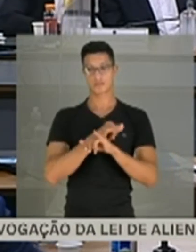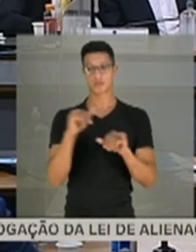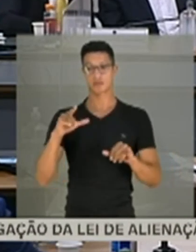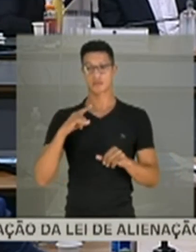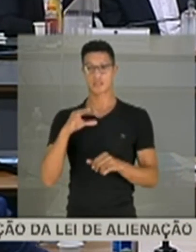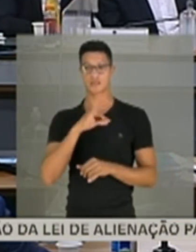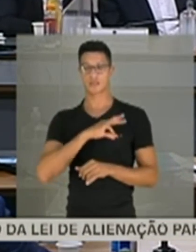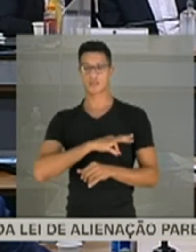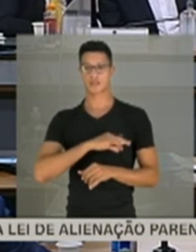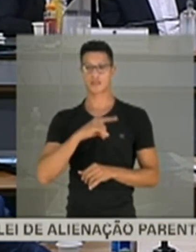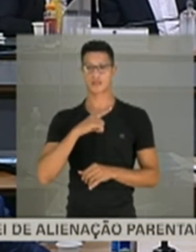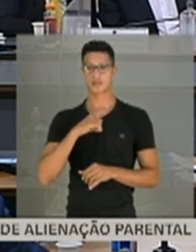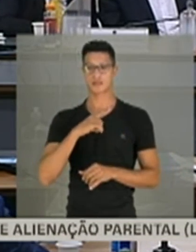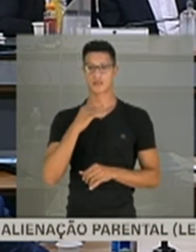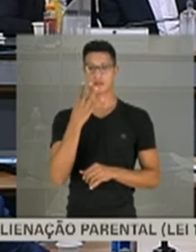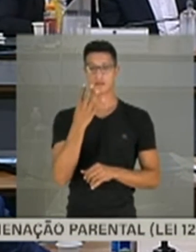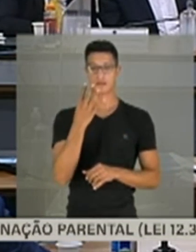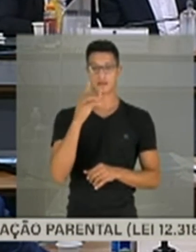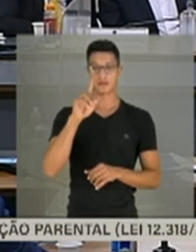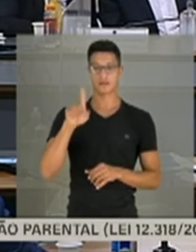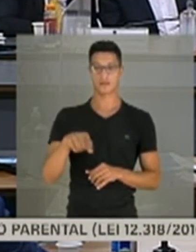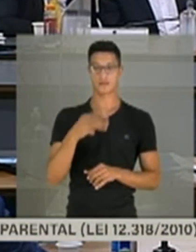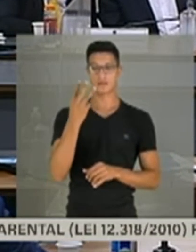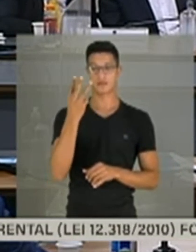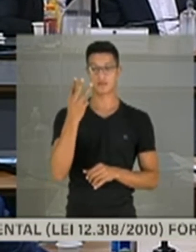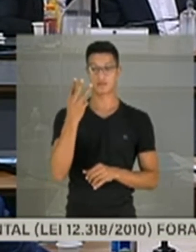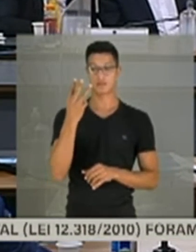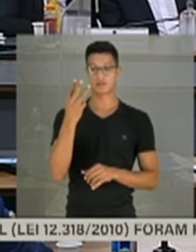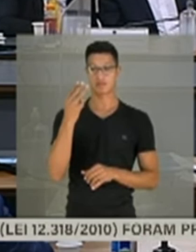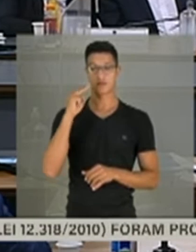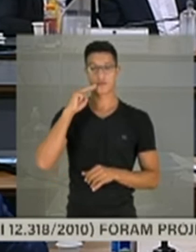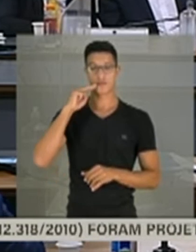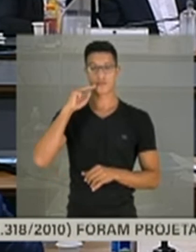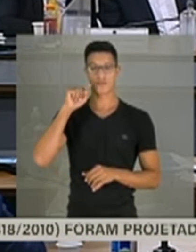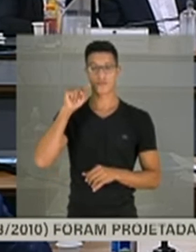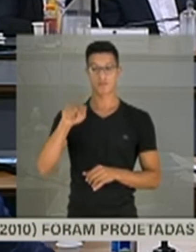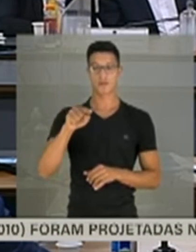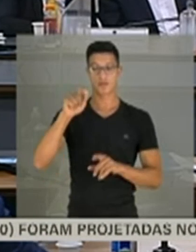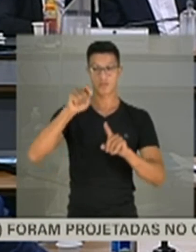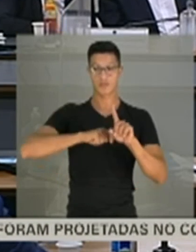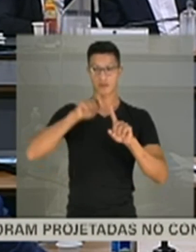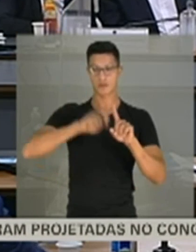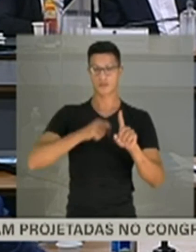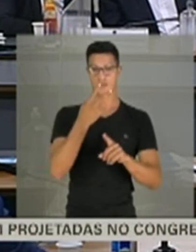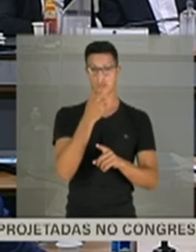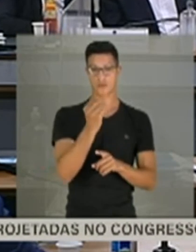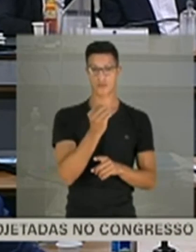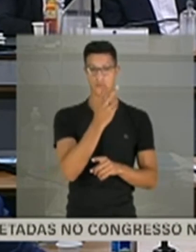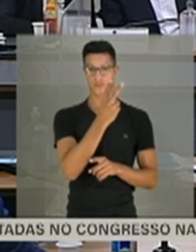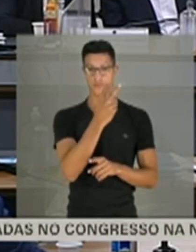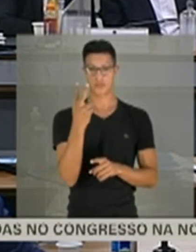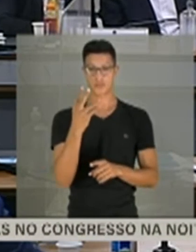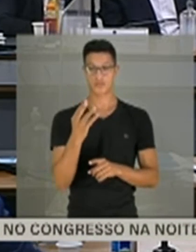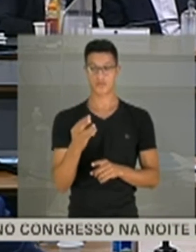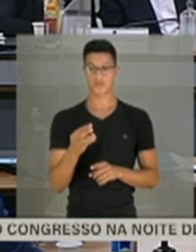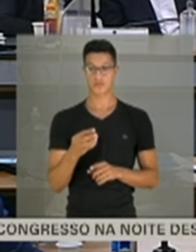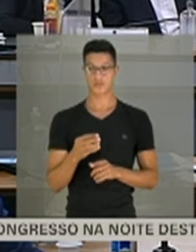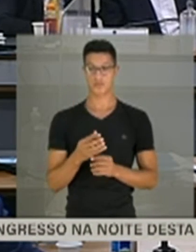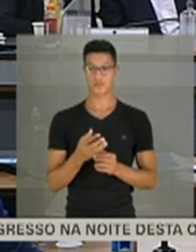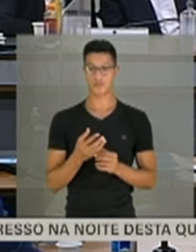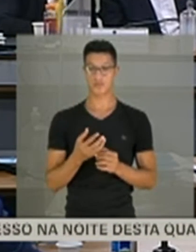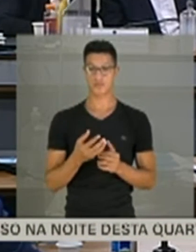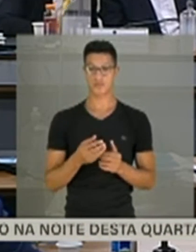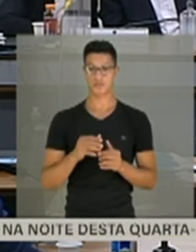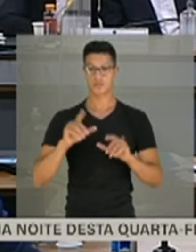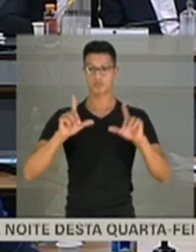ter renda correspondente a 4,3 mil mensais em 2022.